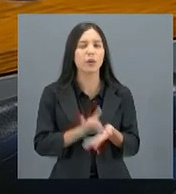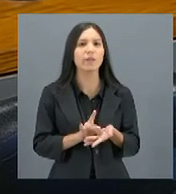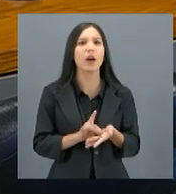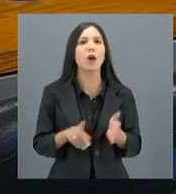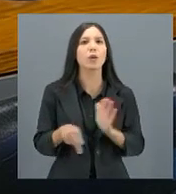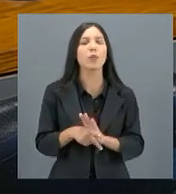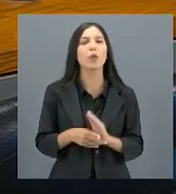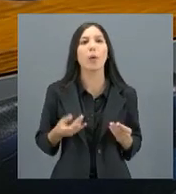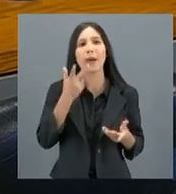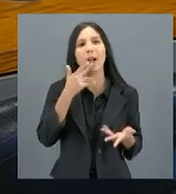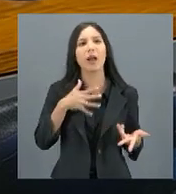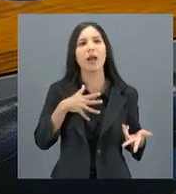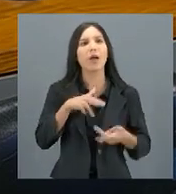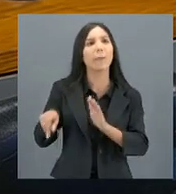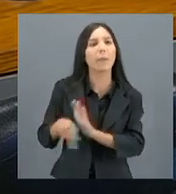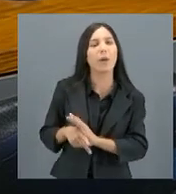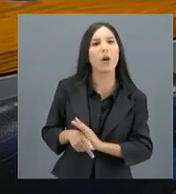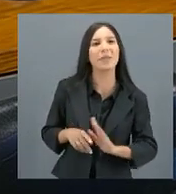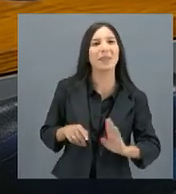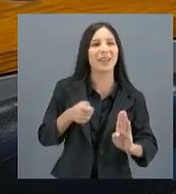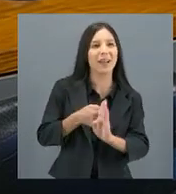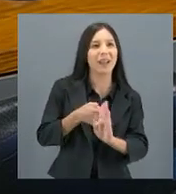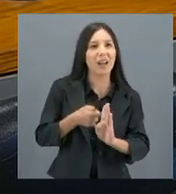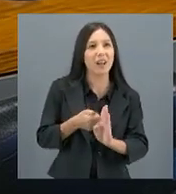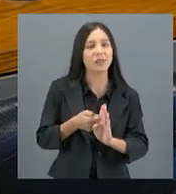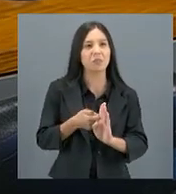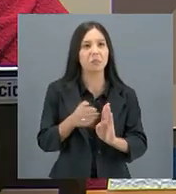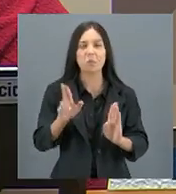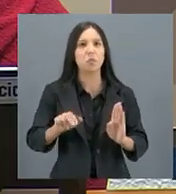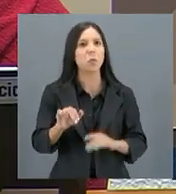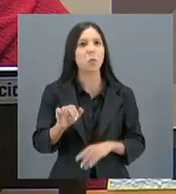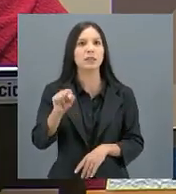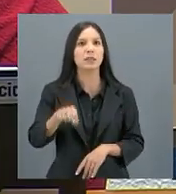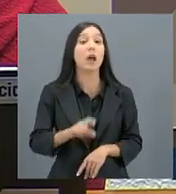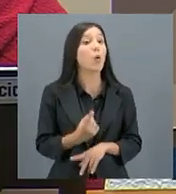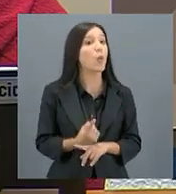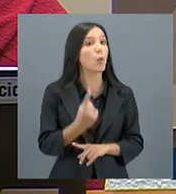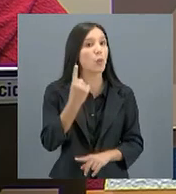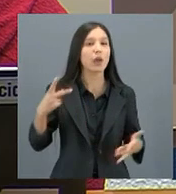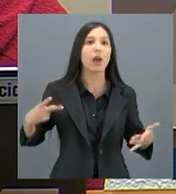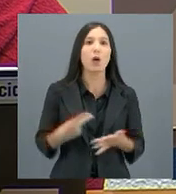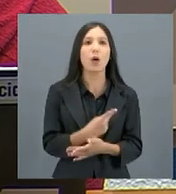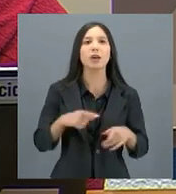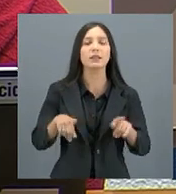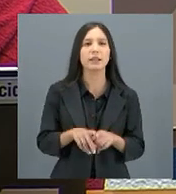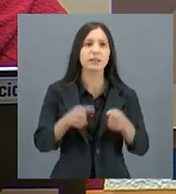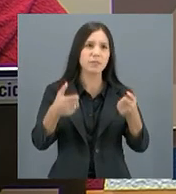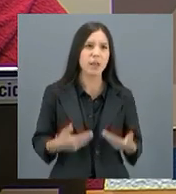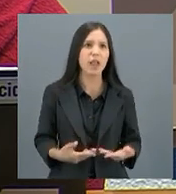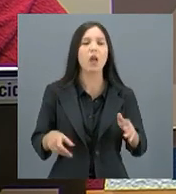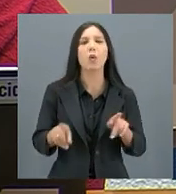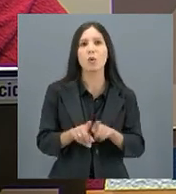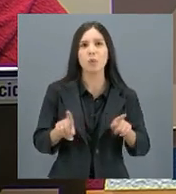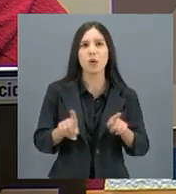o universo da casa de apostas? Nunca. Sim, não, né? Não, essa foi a única situação em que me foi relatado Certo. algo como